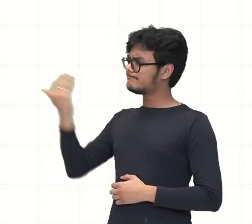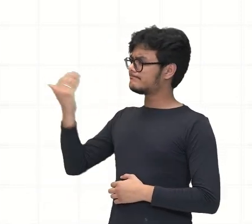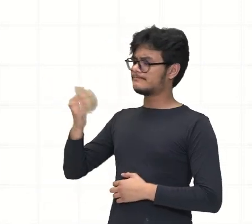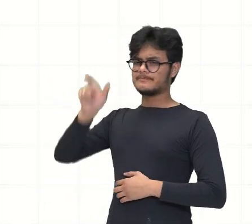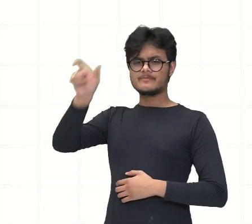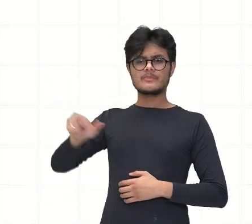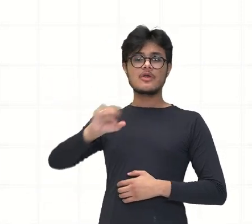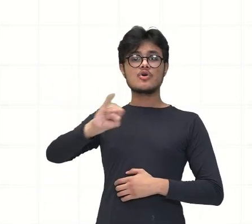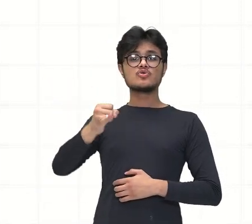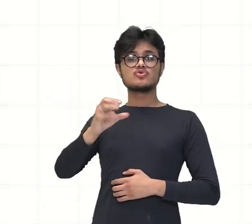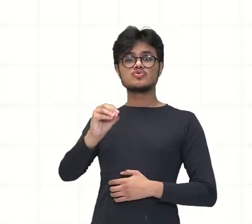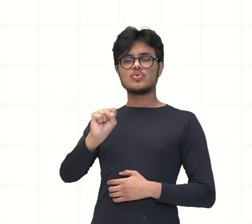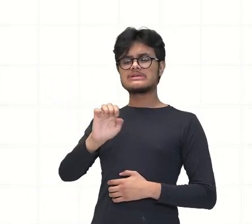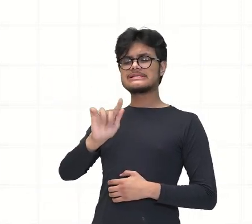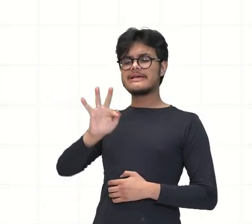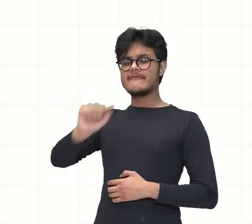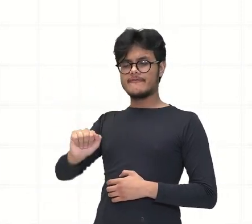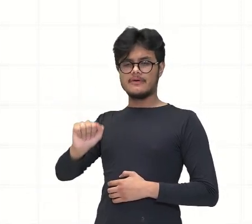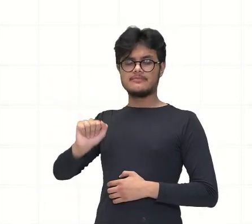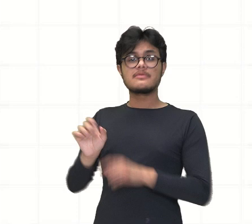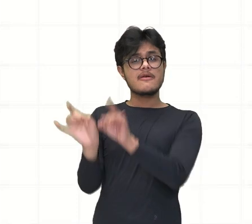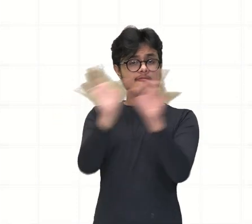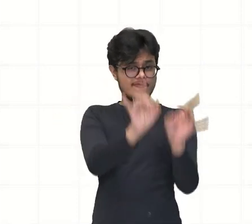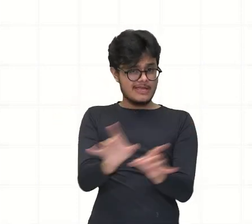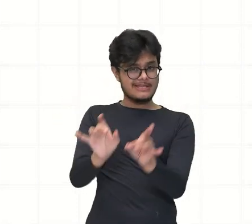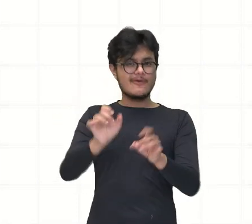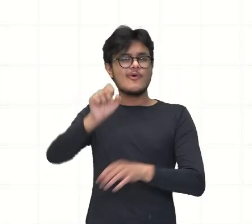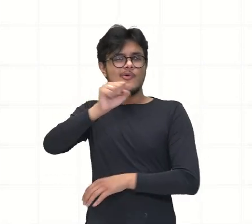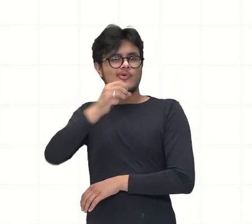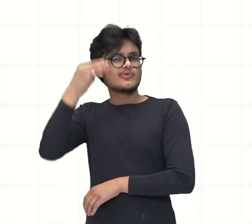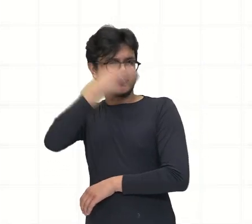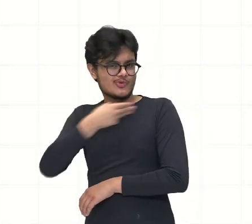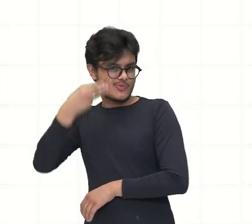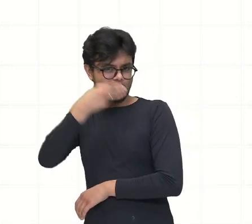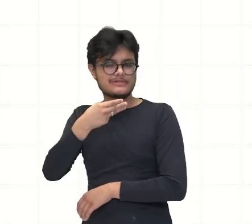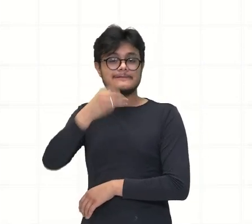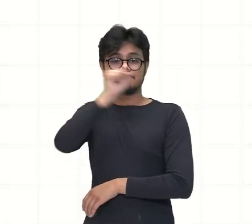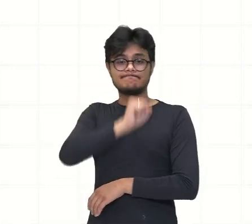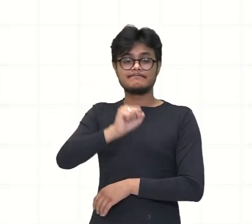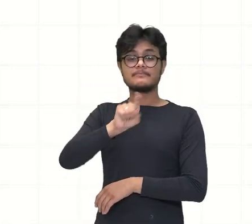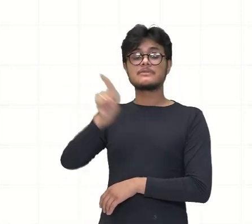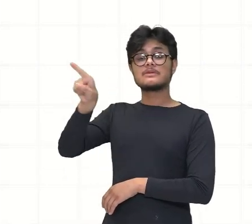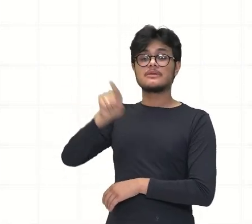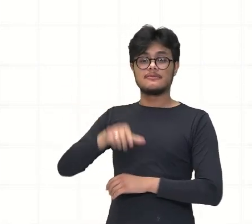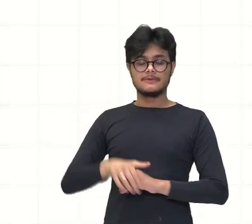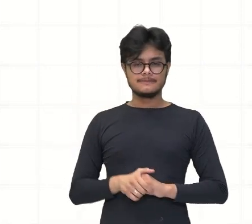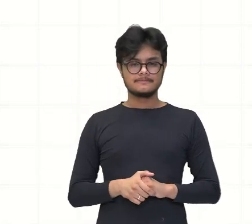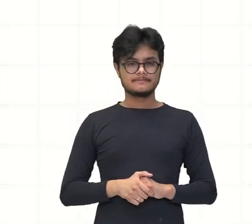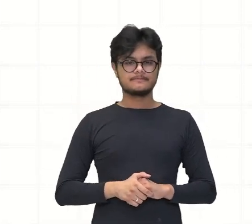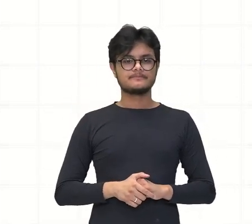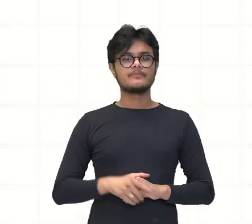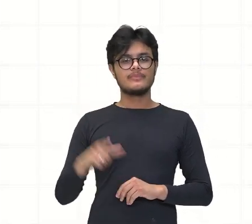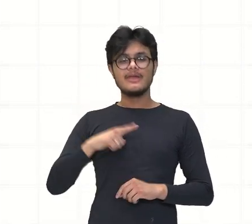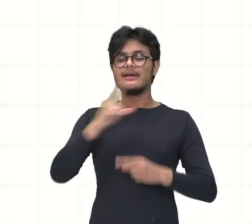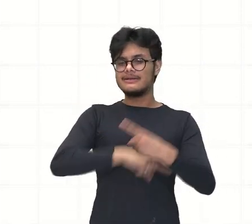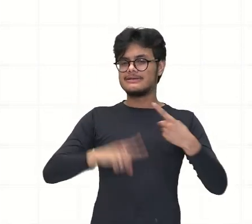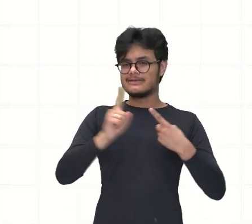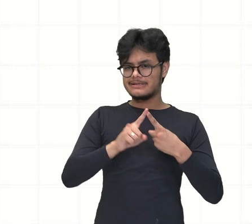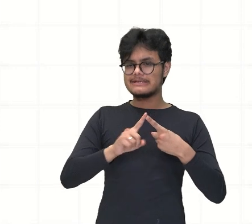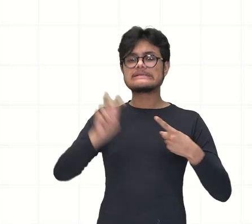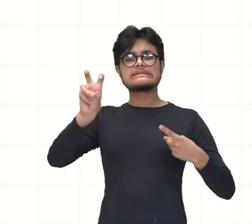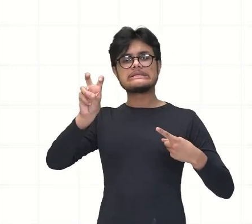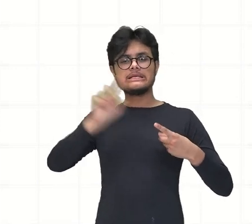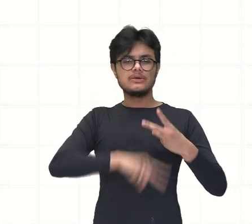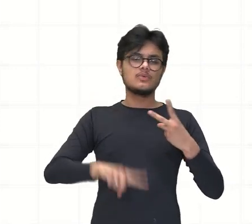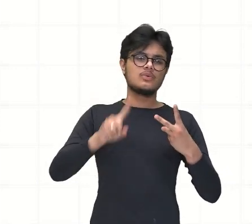Josefa, que vendia din-din, né? E aí, ela tem aqui, ó, que o sabor de morango, em um determinado dia, foi vendido